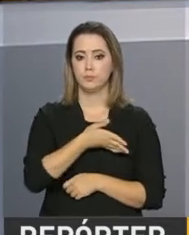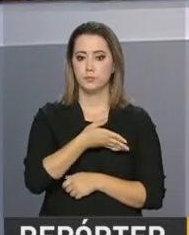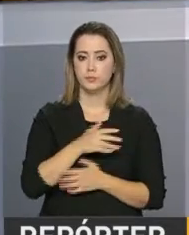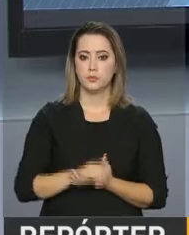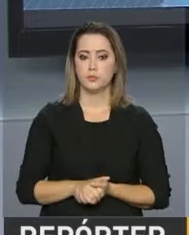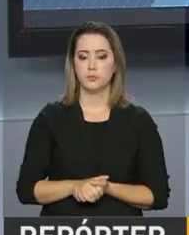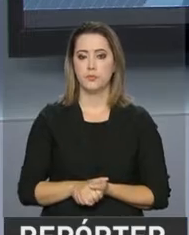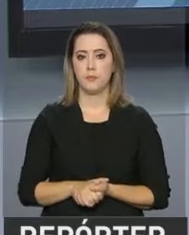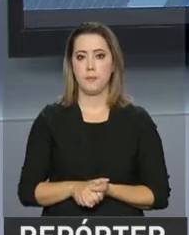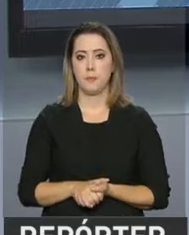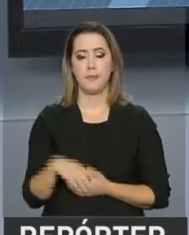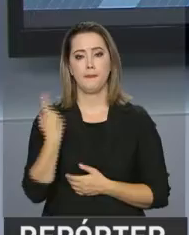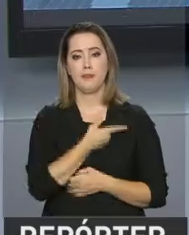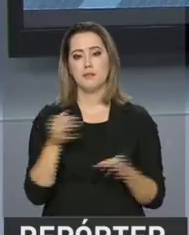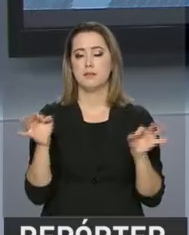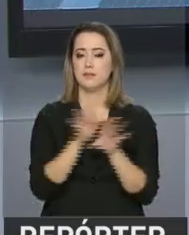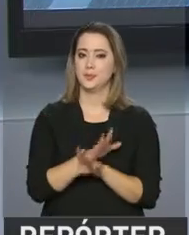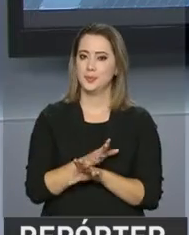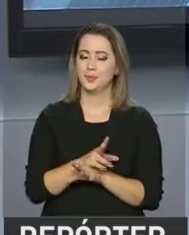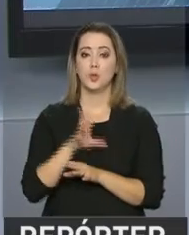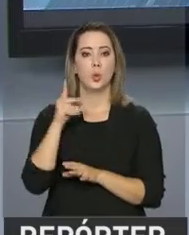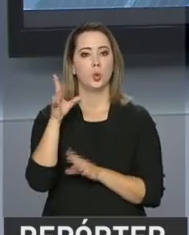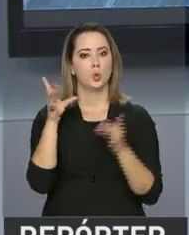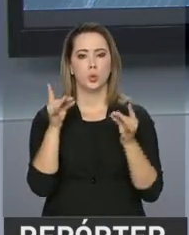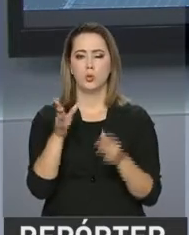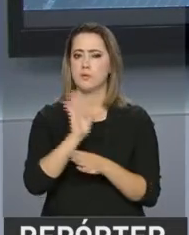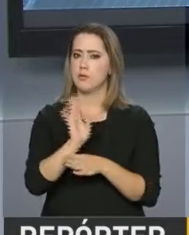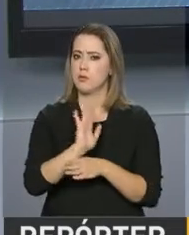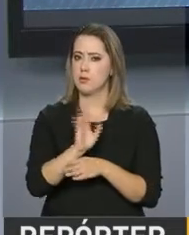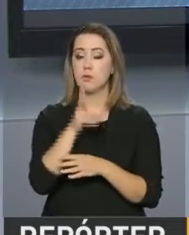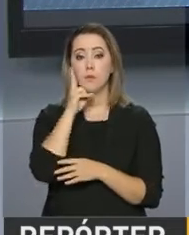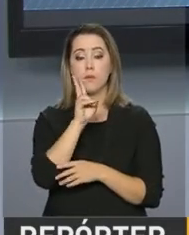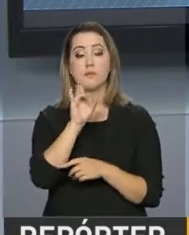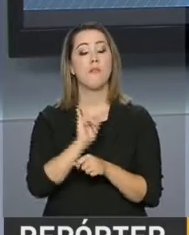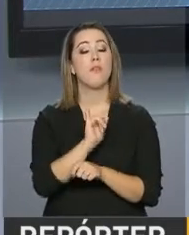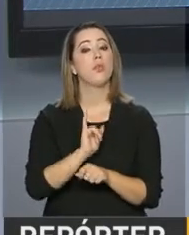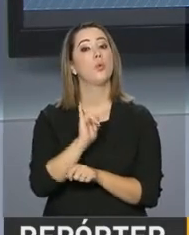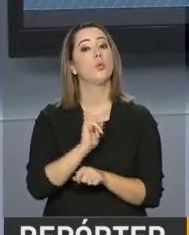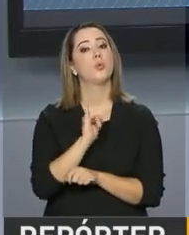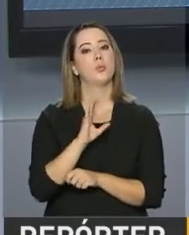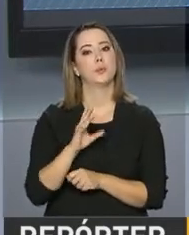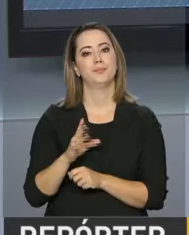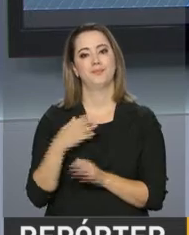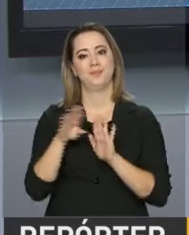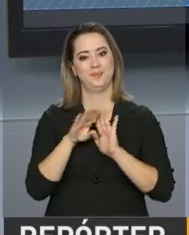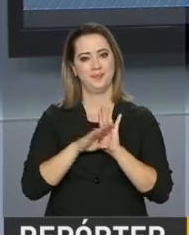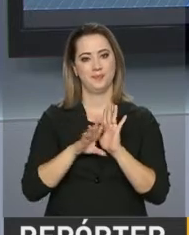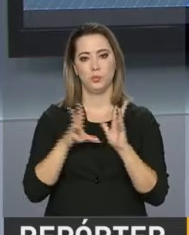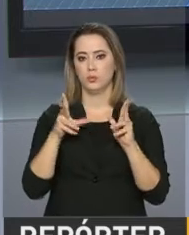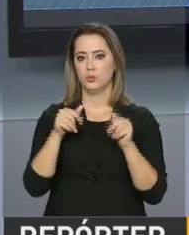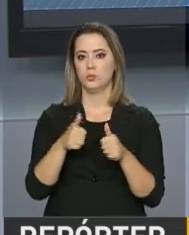E-Social. Esta edição termina aqui. Todas as nossas reportagens você encontra em nosso canal no YouTube. E a